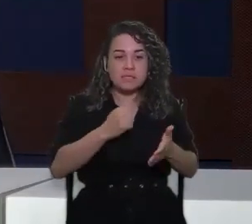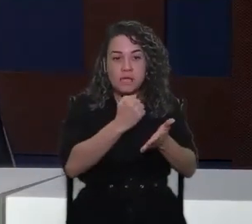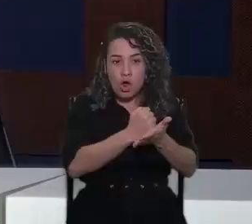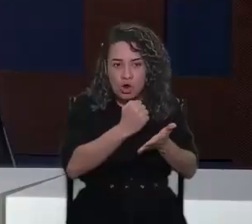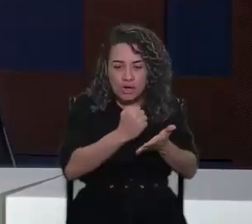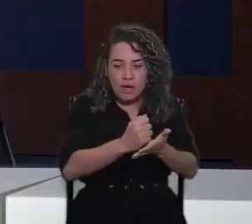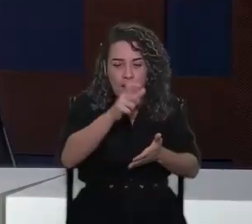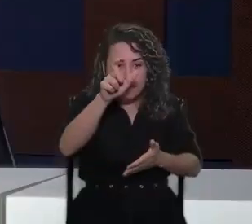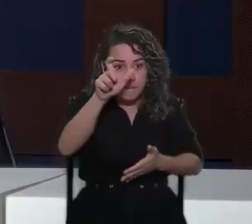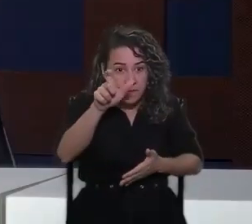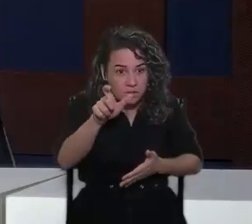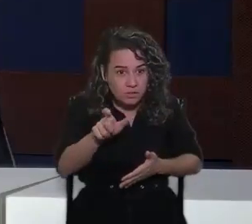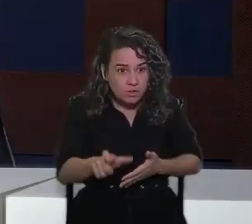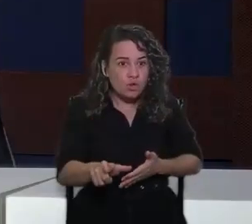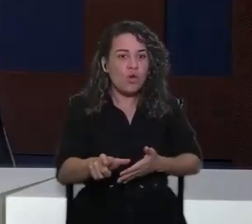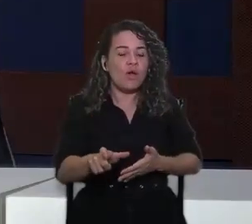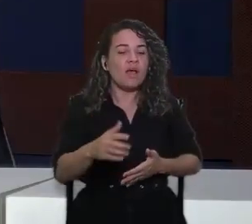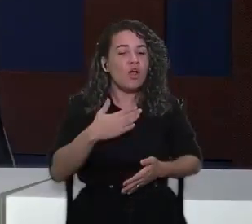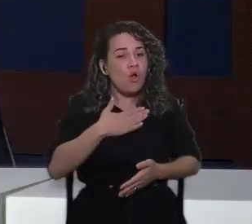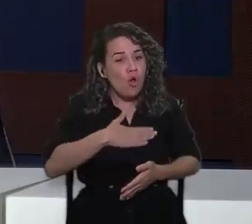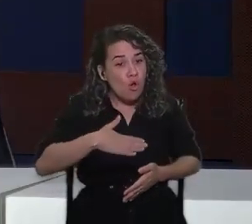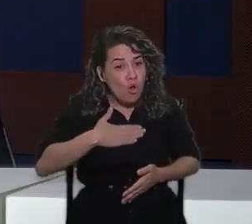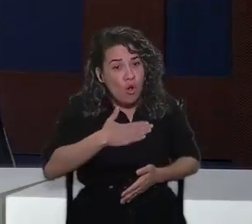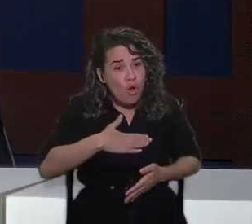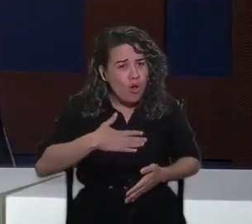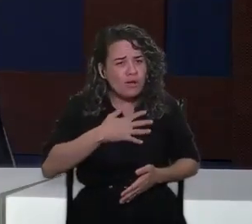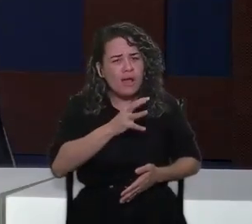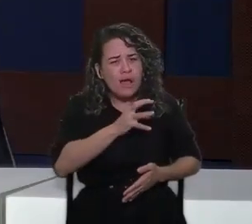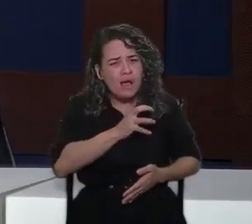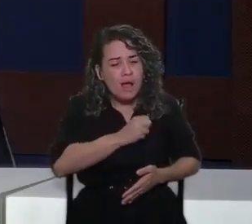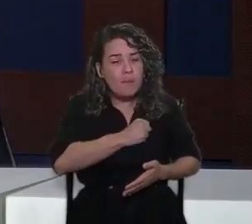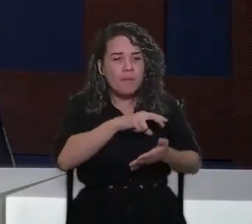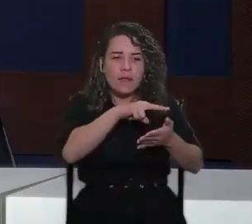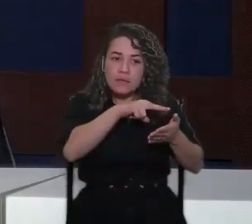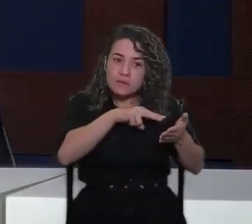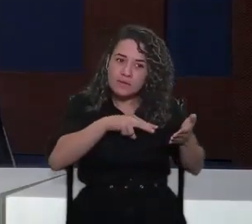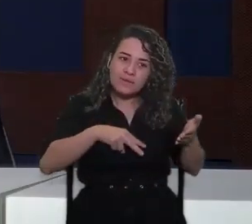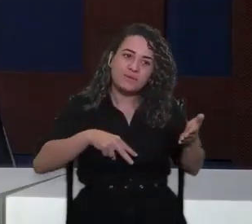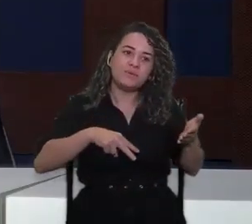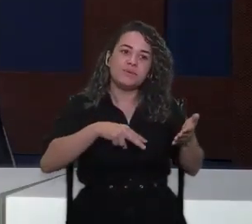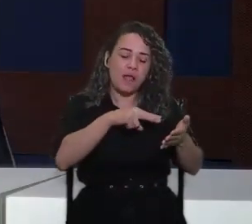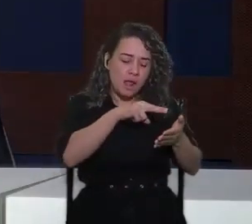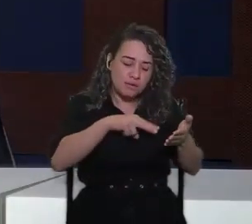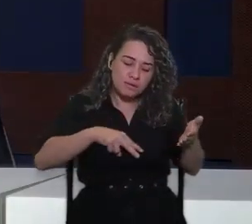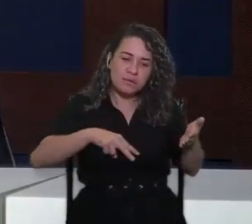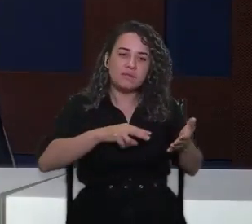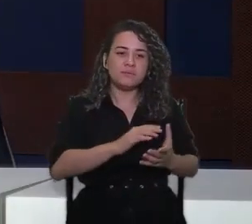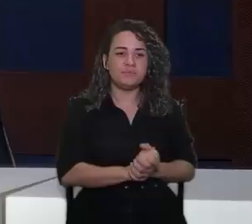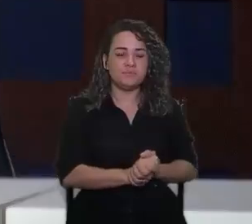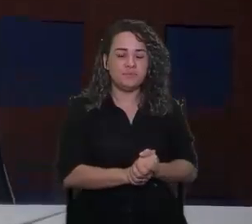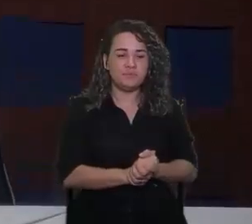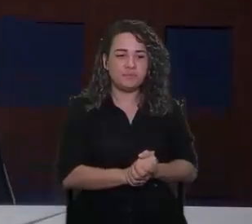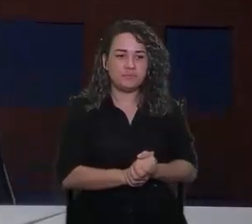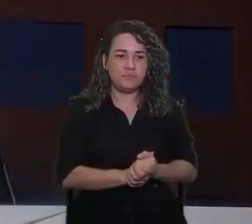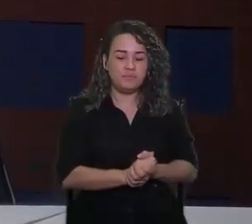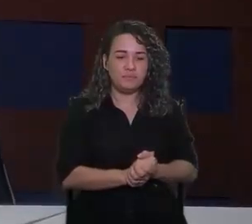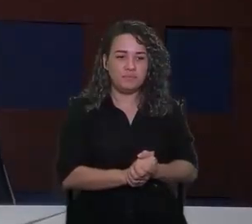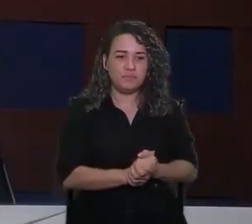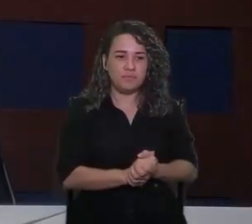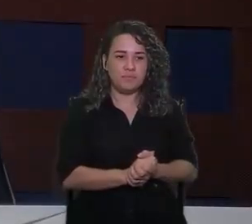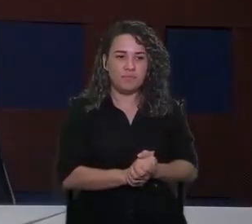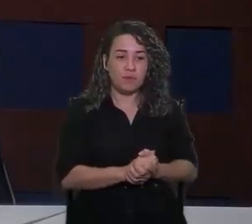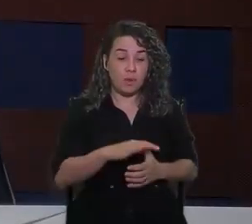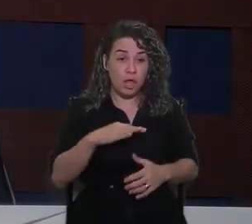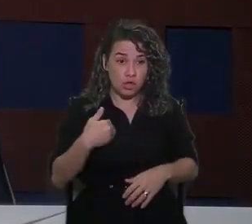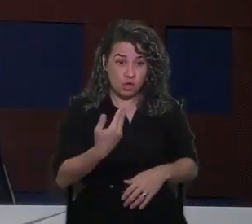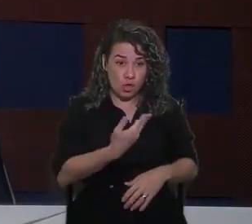leitura, professores que leiam muito. E quando a gente é apaixonado por alguma coisa, a gente